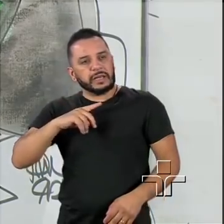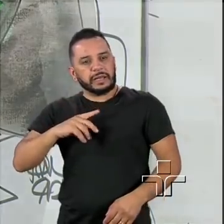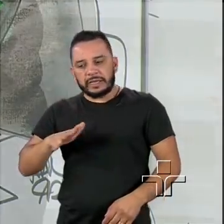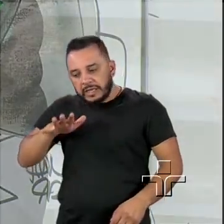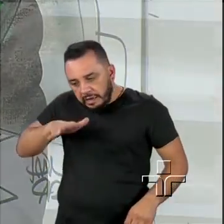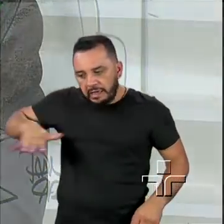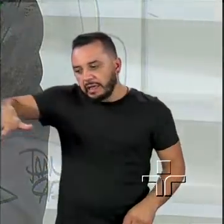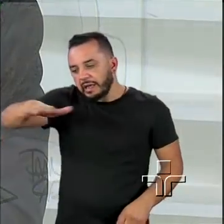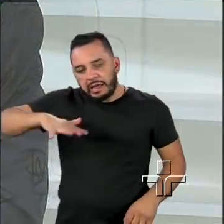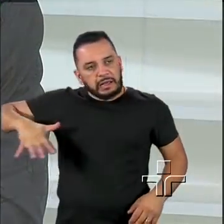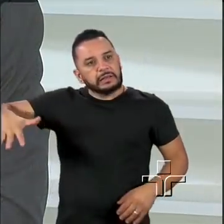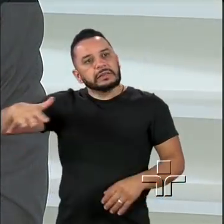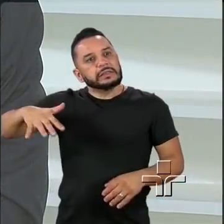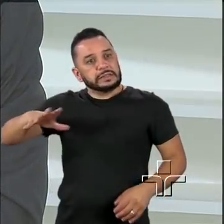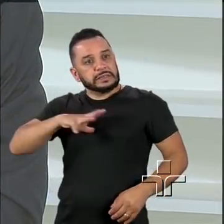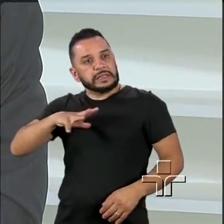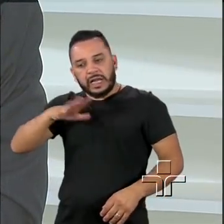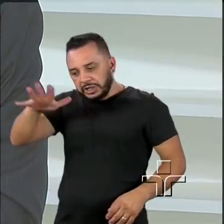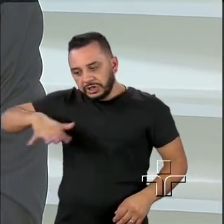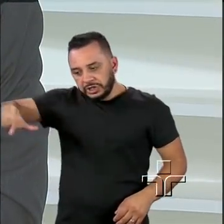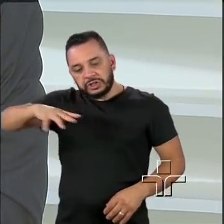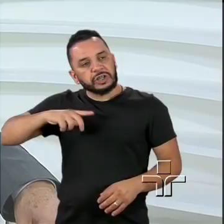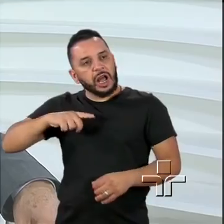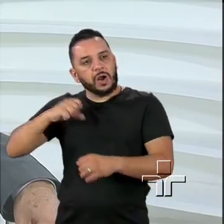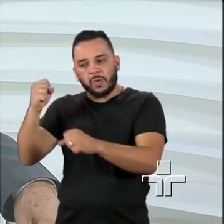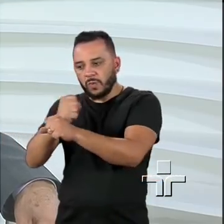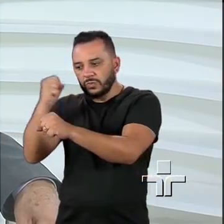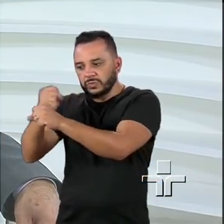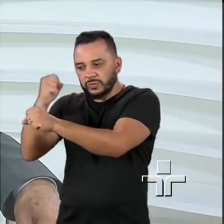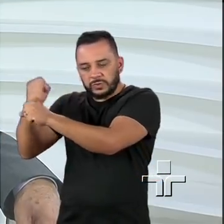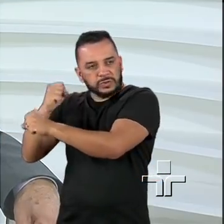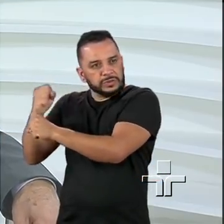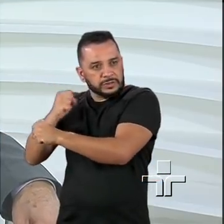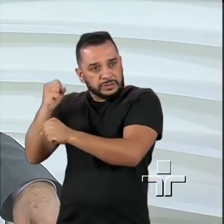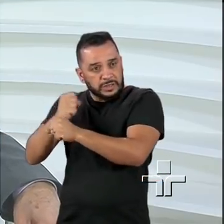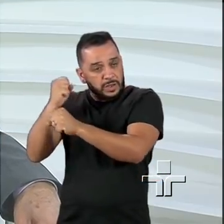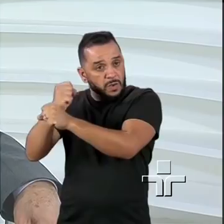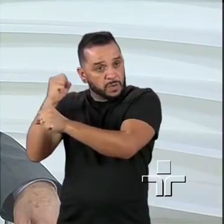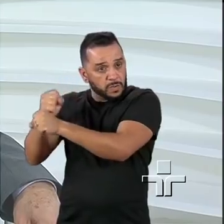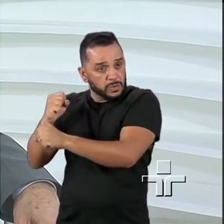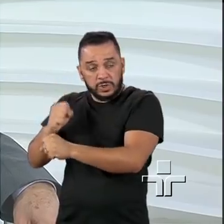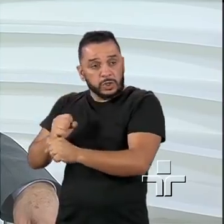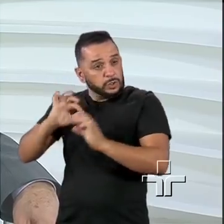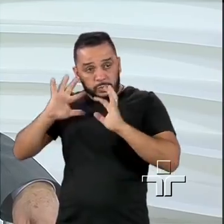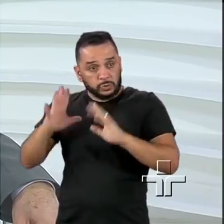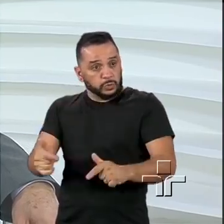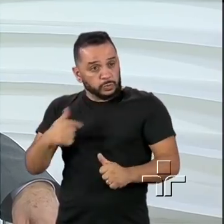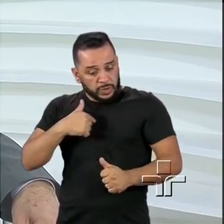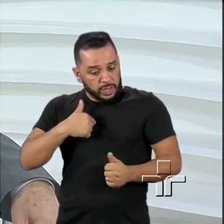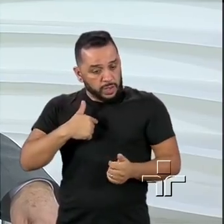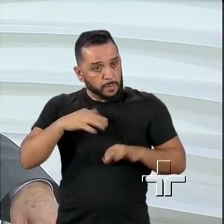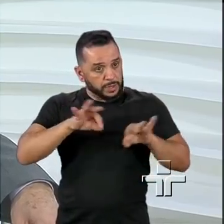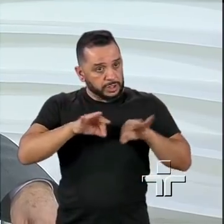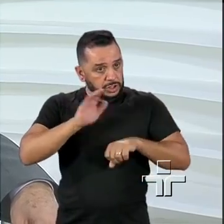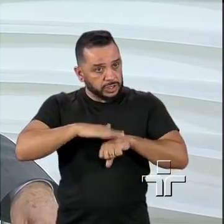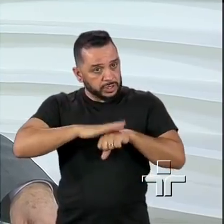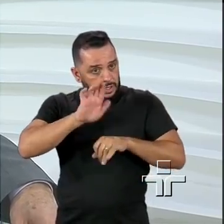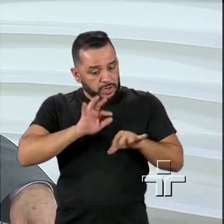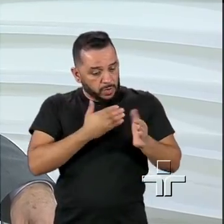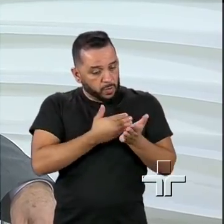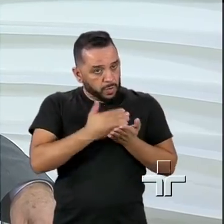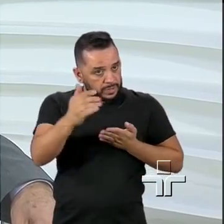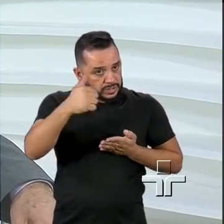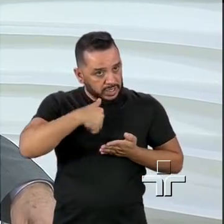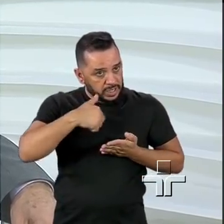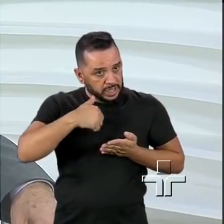da cidade, você não vai encontrar uma única obra que esteja sendo executada, que foi executada, que não tenha sido planejado durante o meu governo, ou seja,